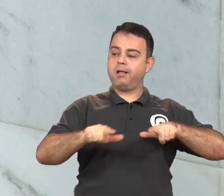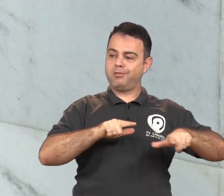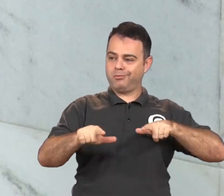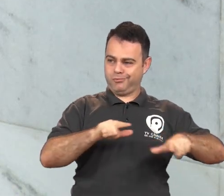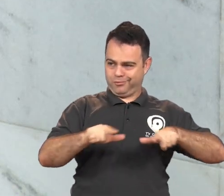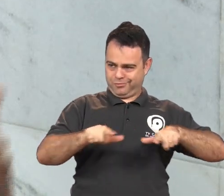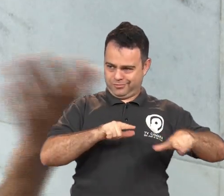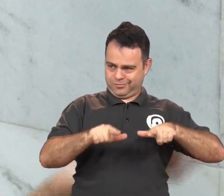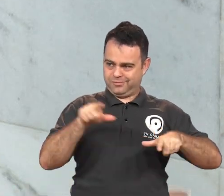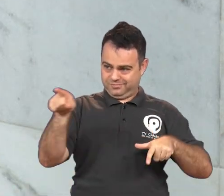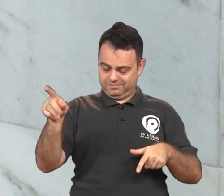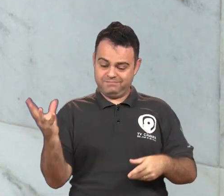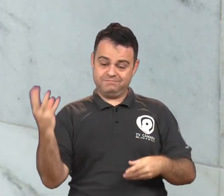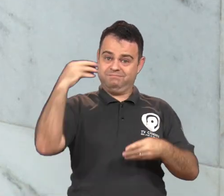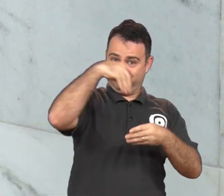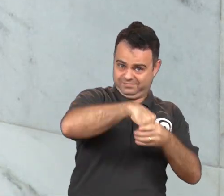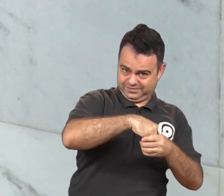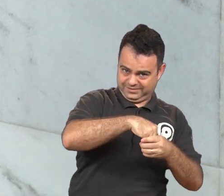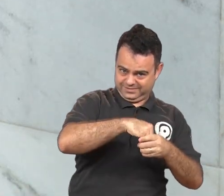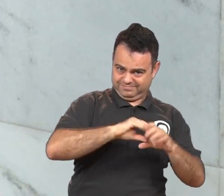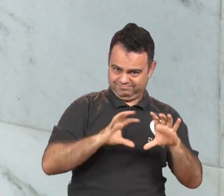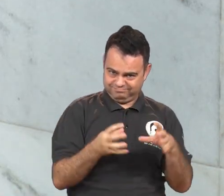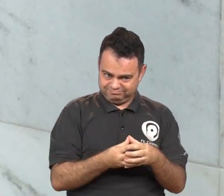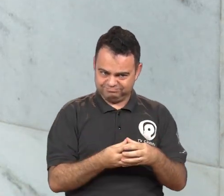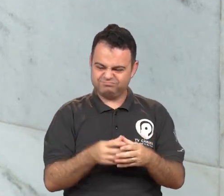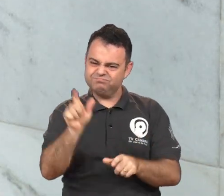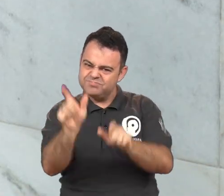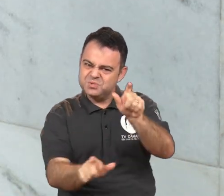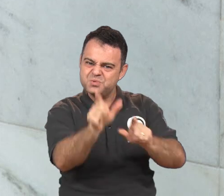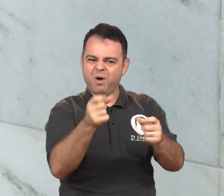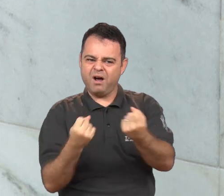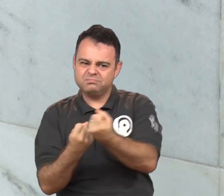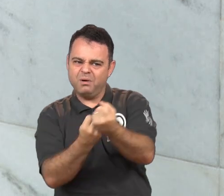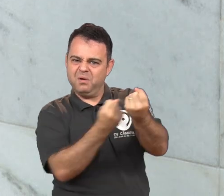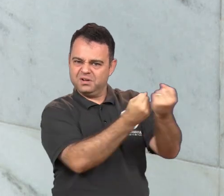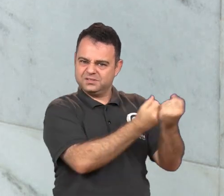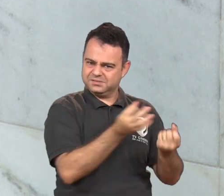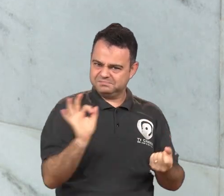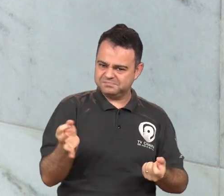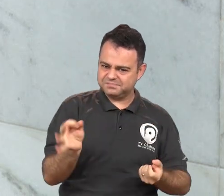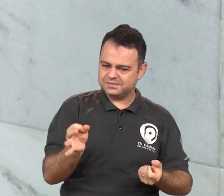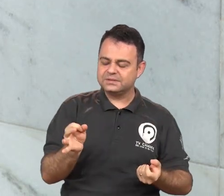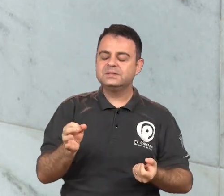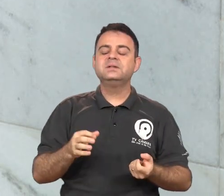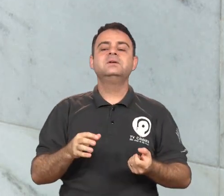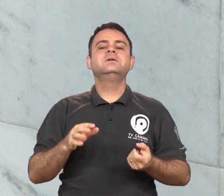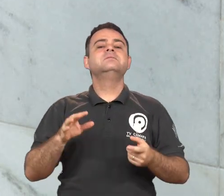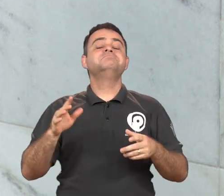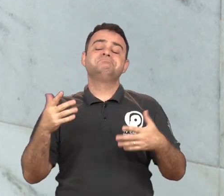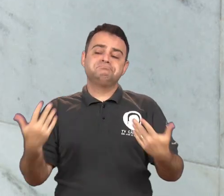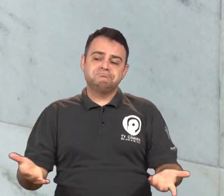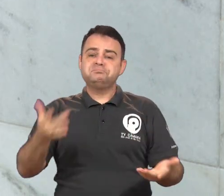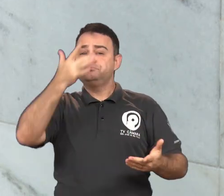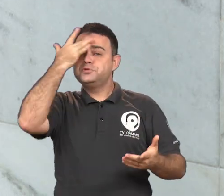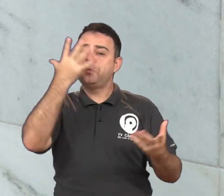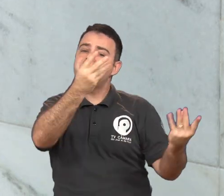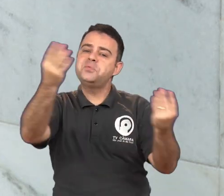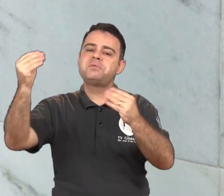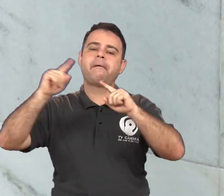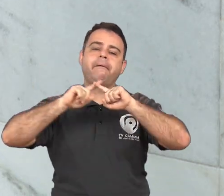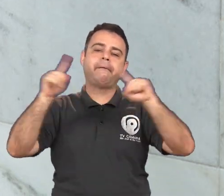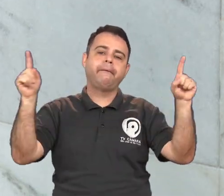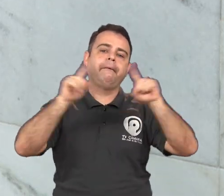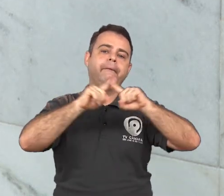os trabalhadores que vão além do comércio, né? E eu queria saber da opinião da senhora. Tem chegado aqui à Câmara muitas